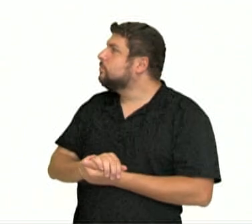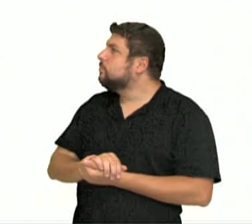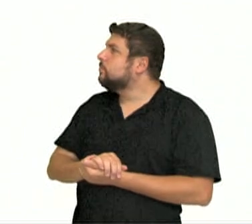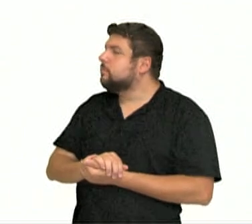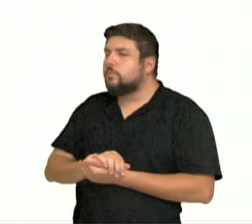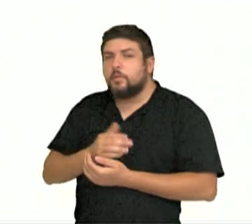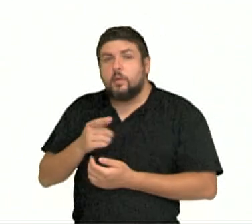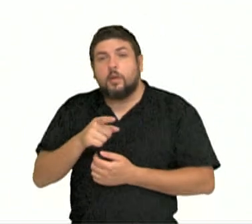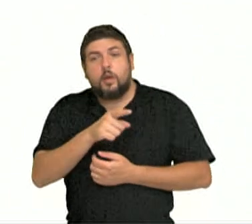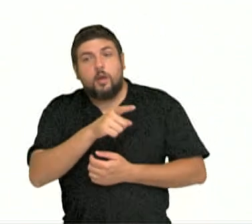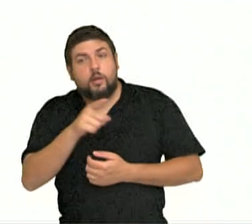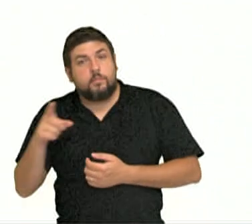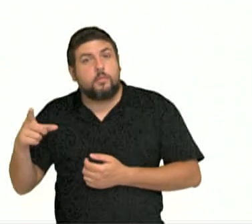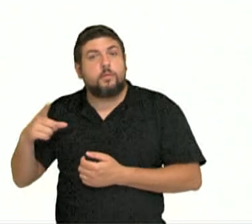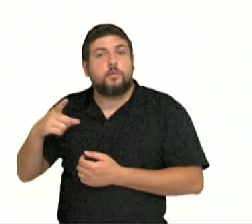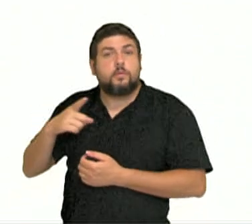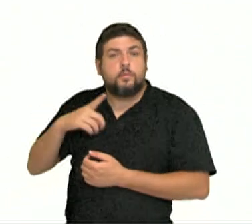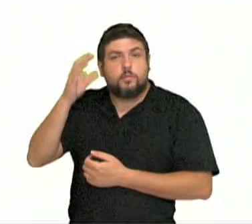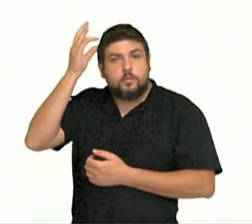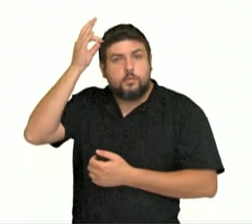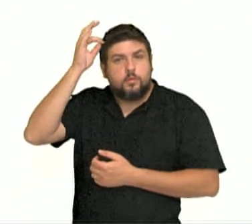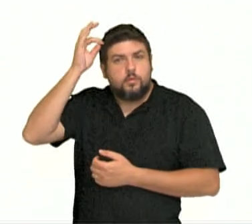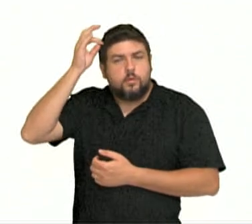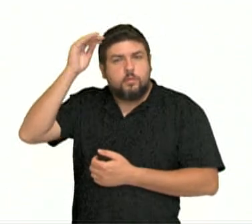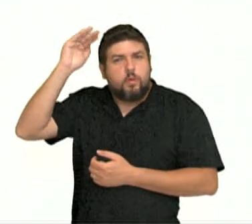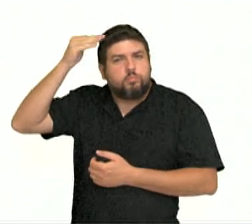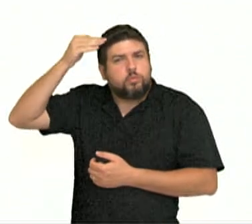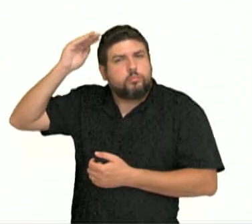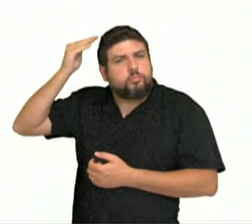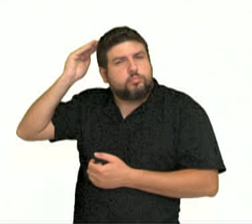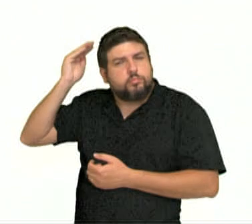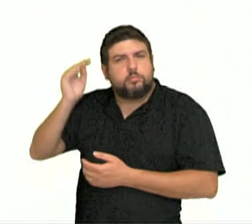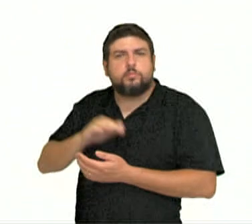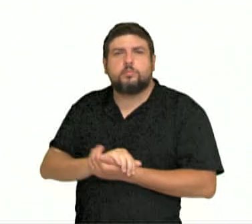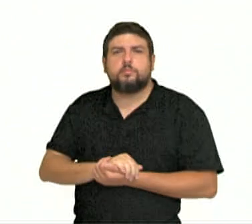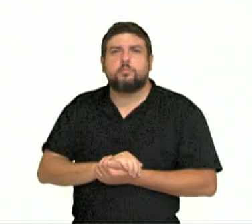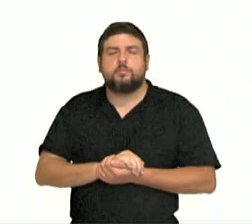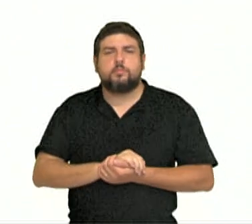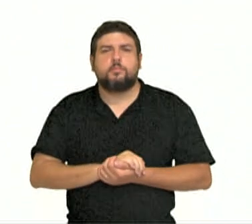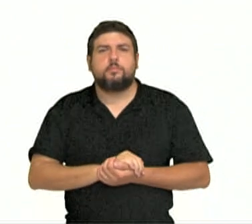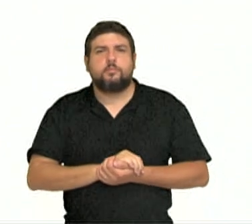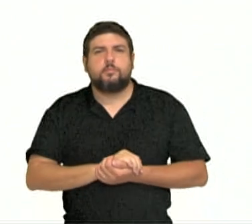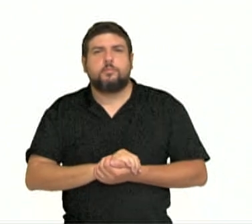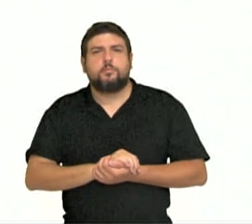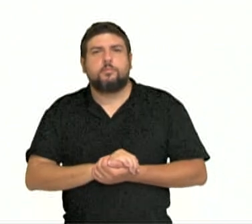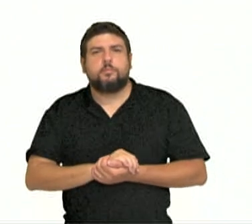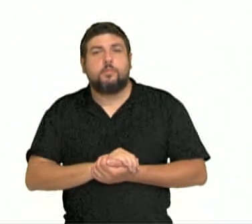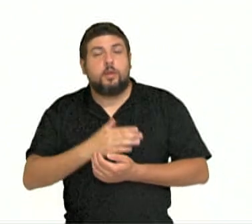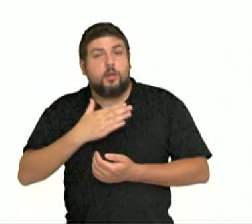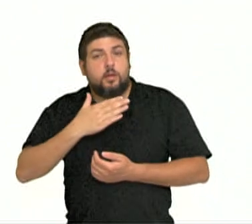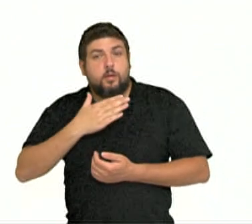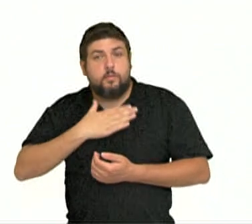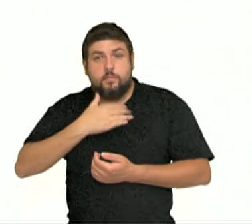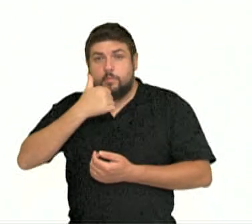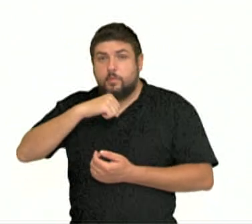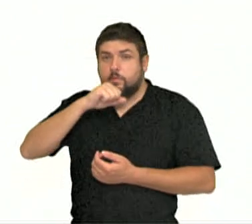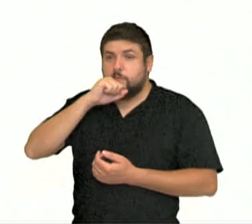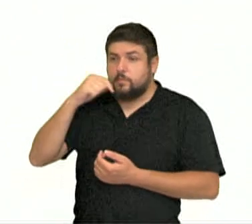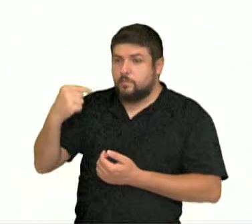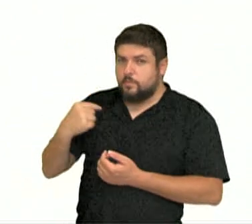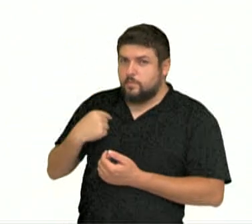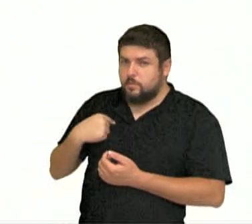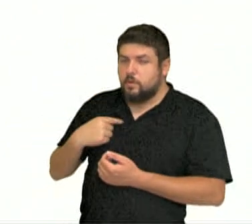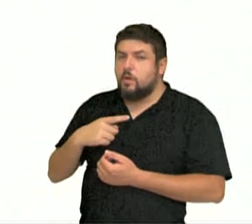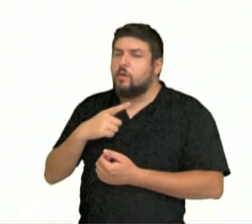têm o cabelo crespo. Mi madre y yo tenemos los ojos verdes. Minha mãe e eu temos